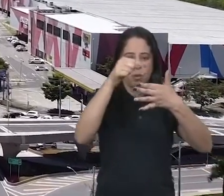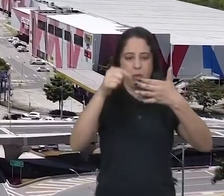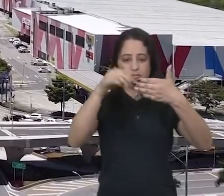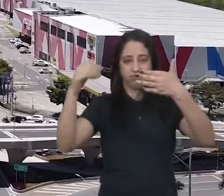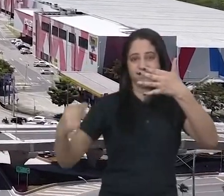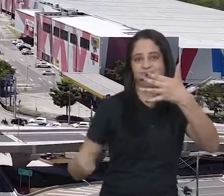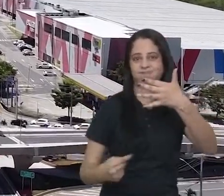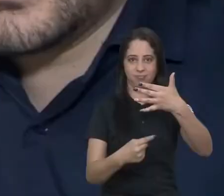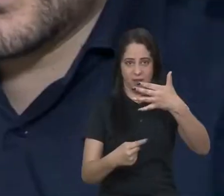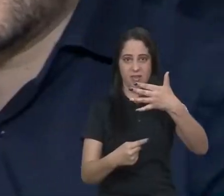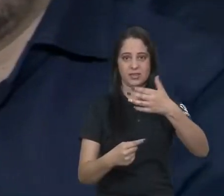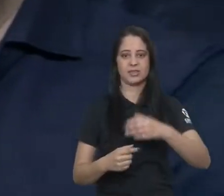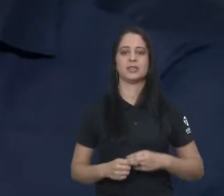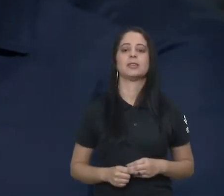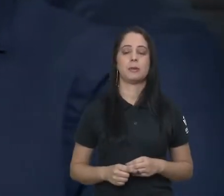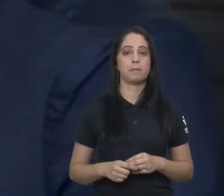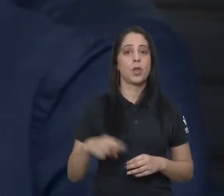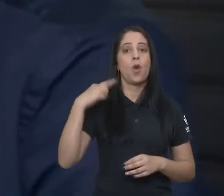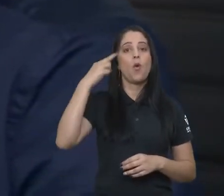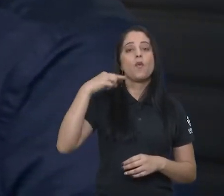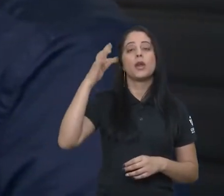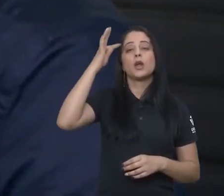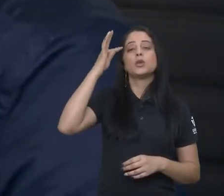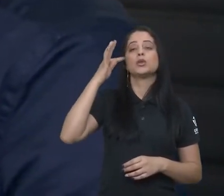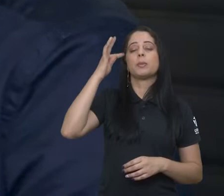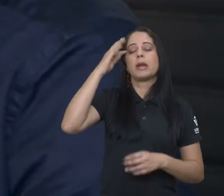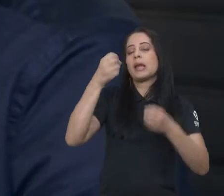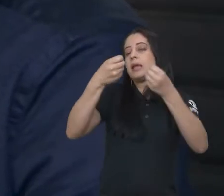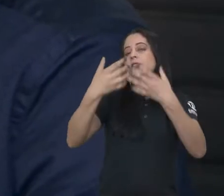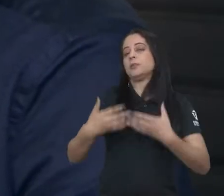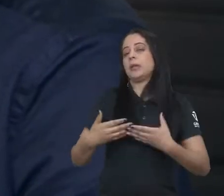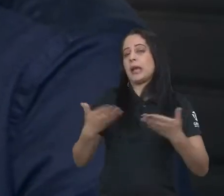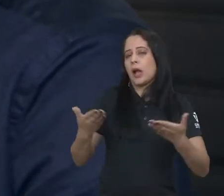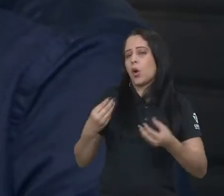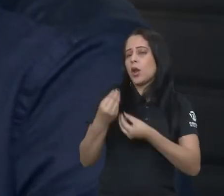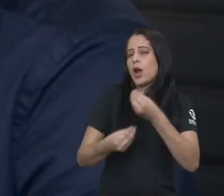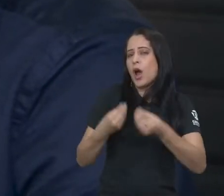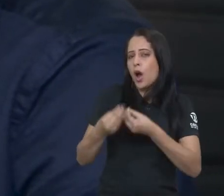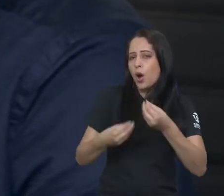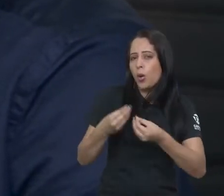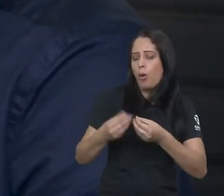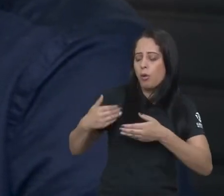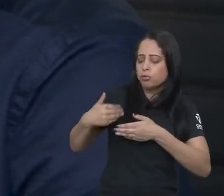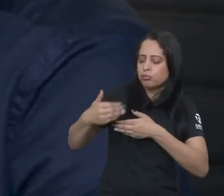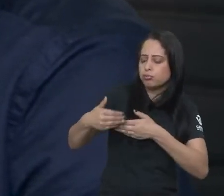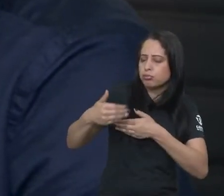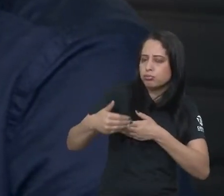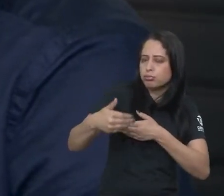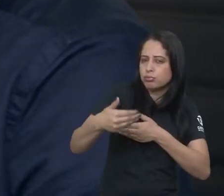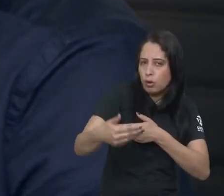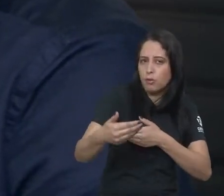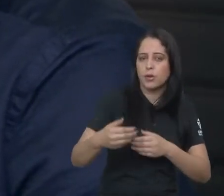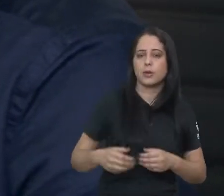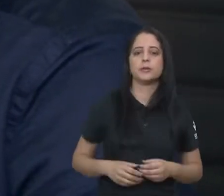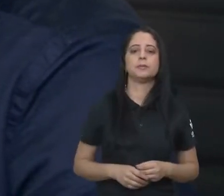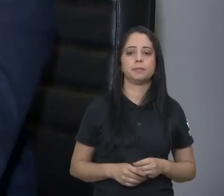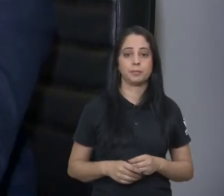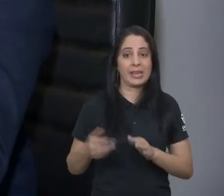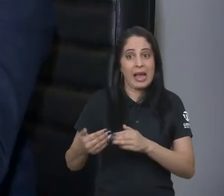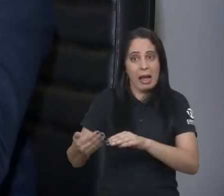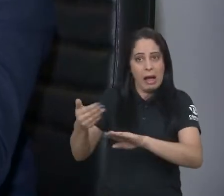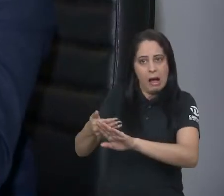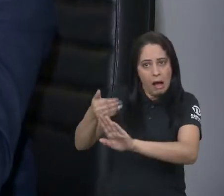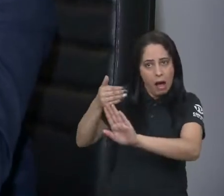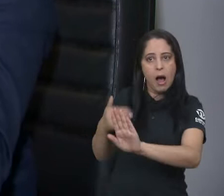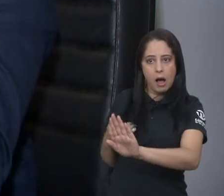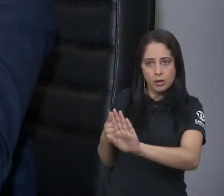cidades colocadas. O vereador Tomás Henrique explica como o processo será fiscalizado pelo Poder Legislativo. Antes